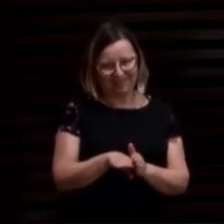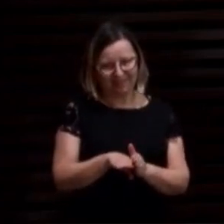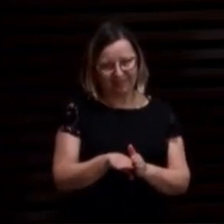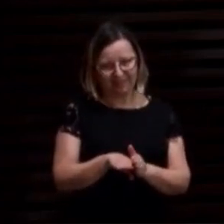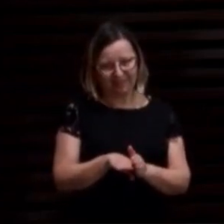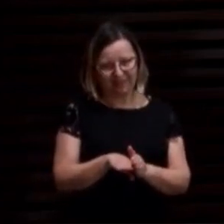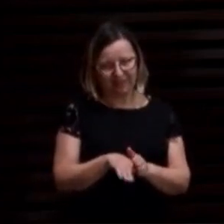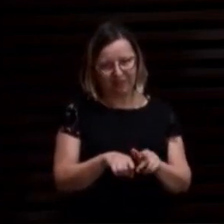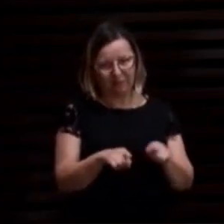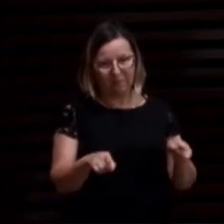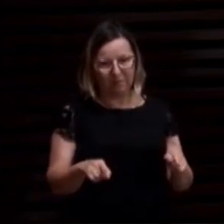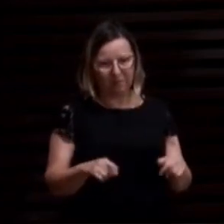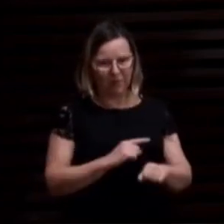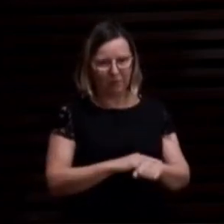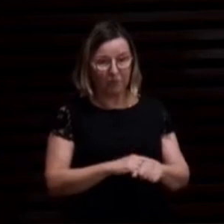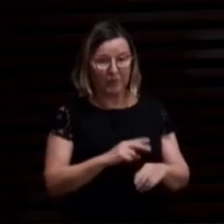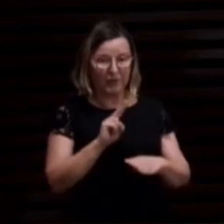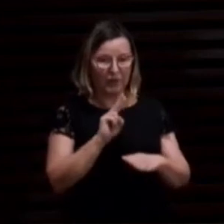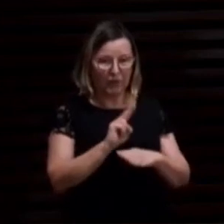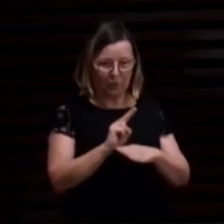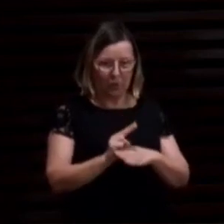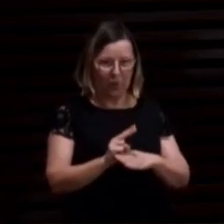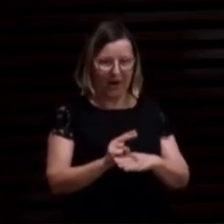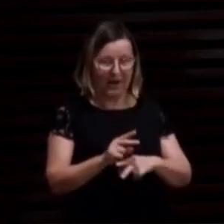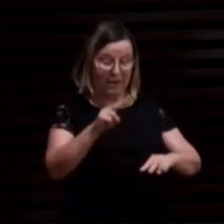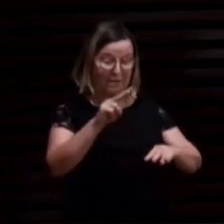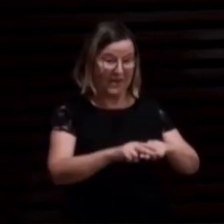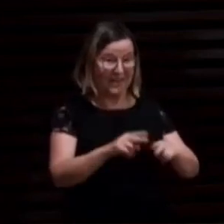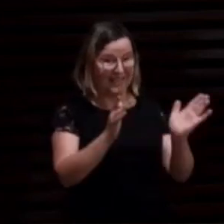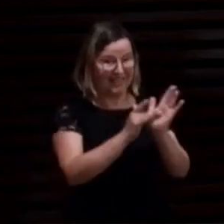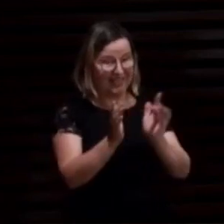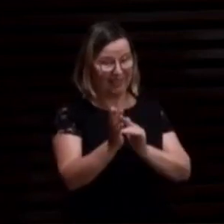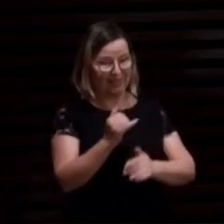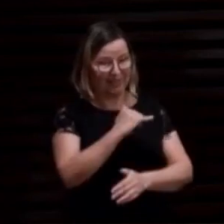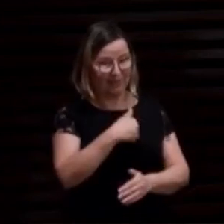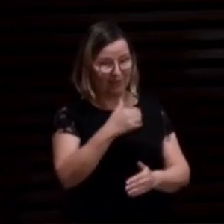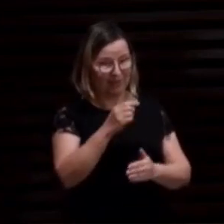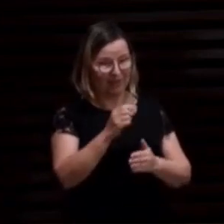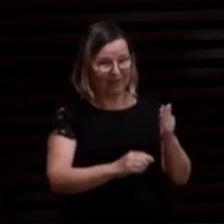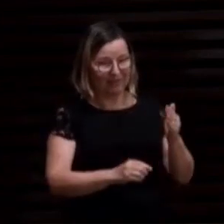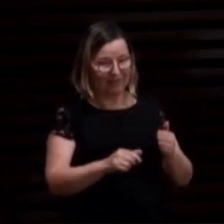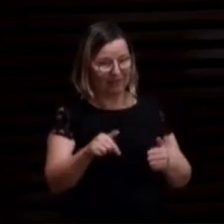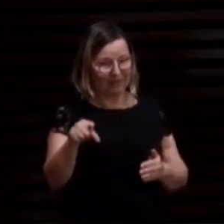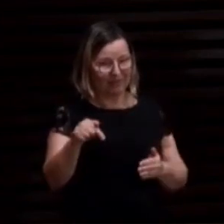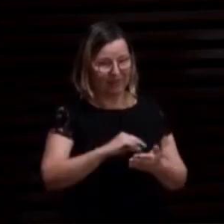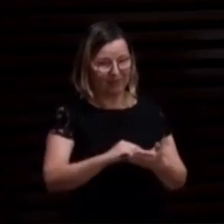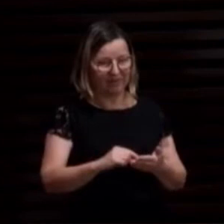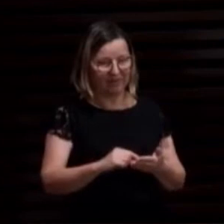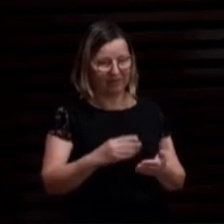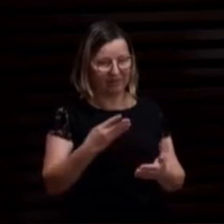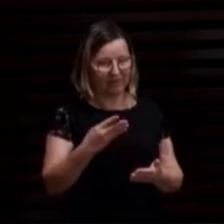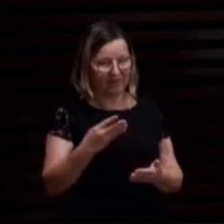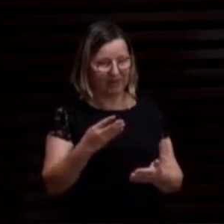Mas quando os guardas foram prender Jesus, aí nós vamos ler em João 7, 45